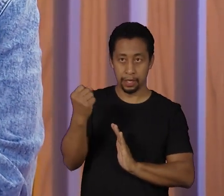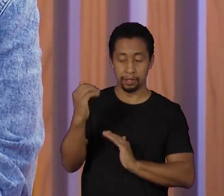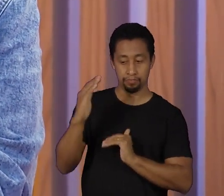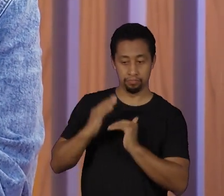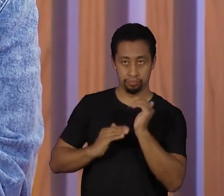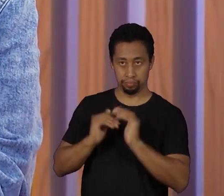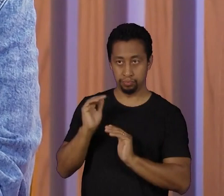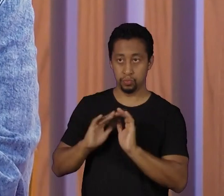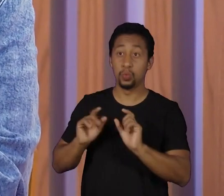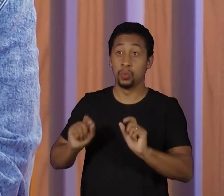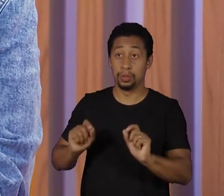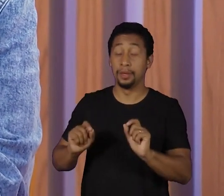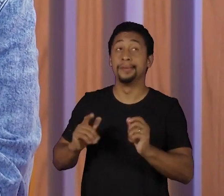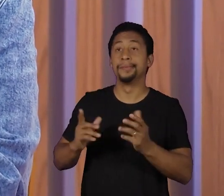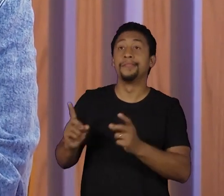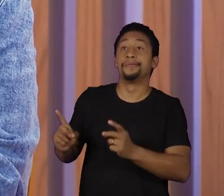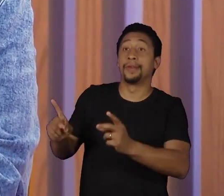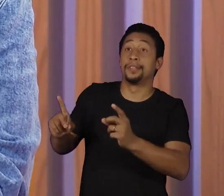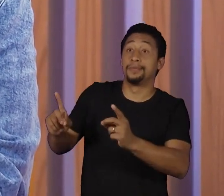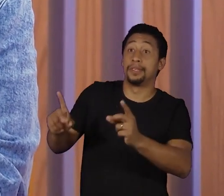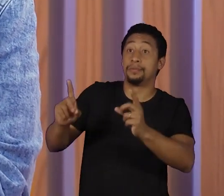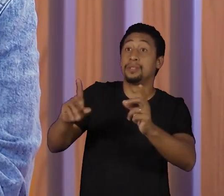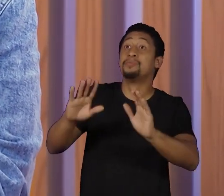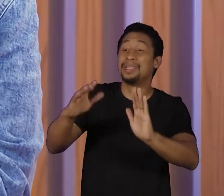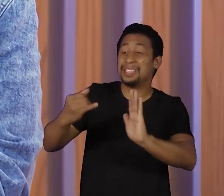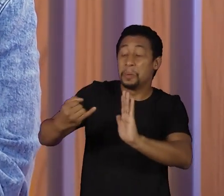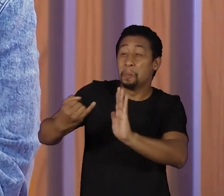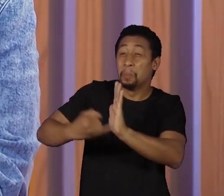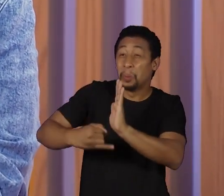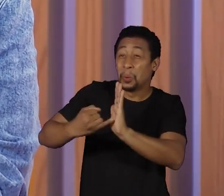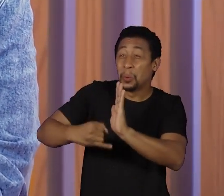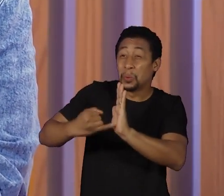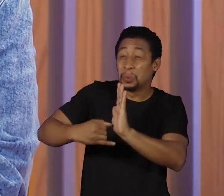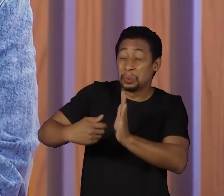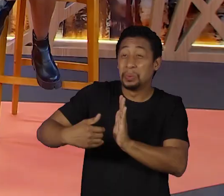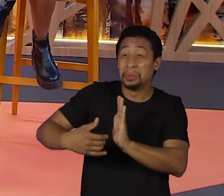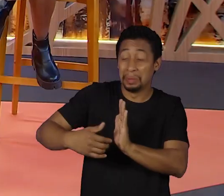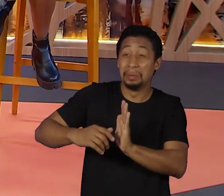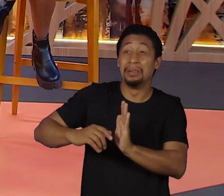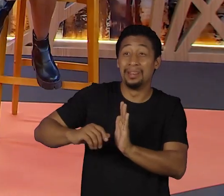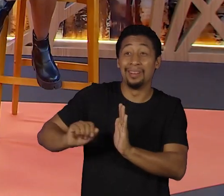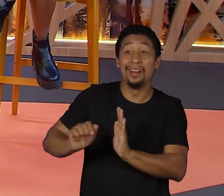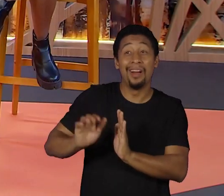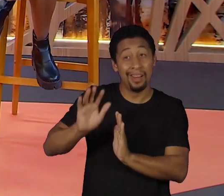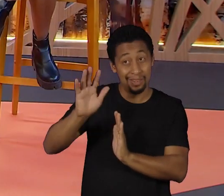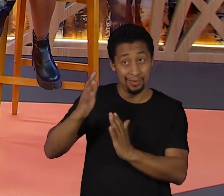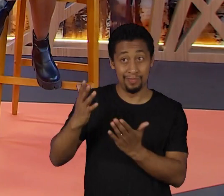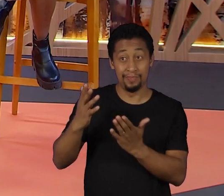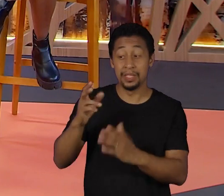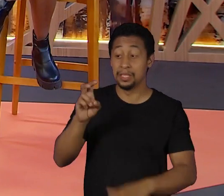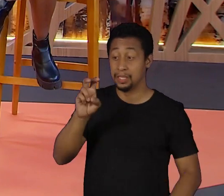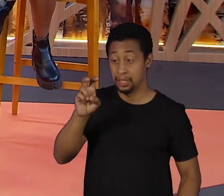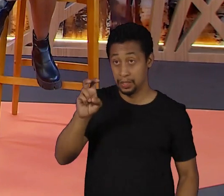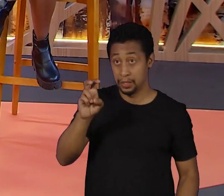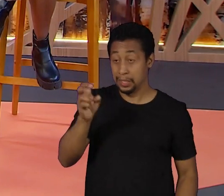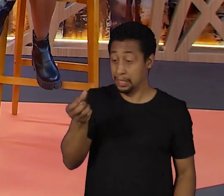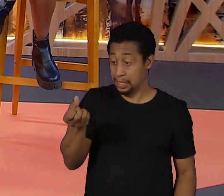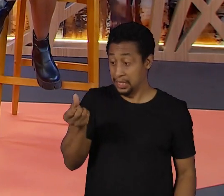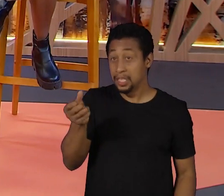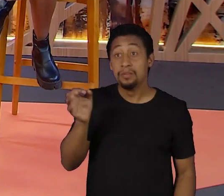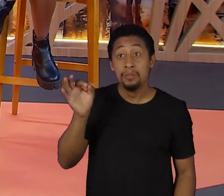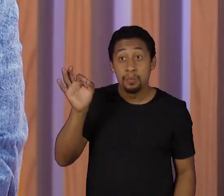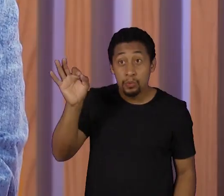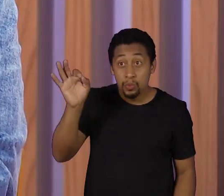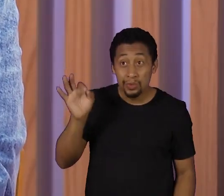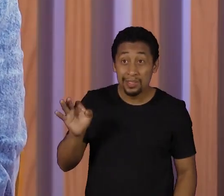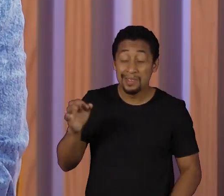é a taxação de imposto, né? Então, isso deixa o produto muito caro. Hoje tem um dado de que 56% do custo da